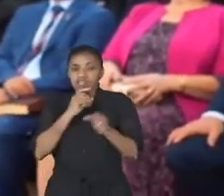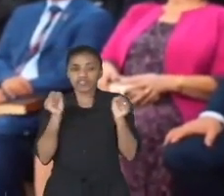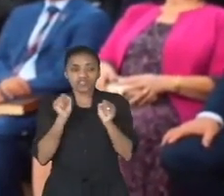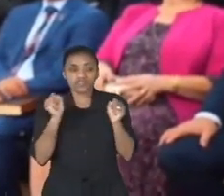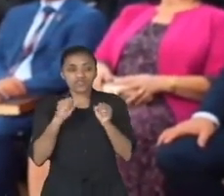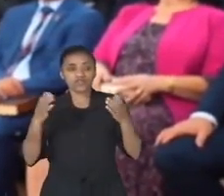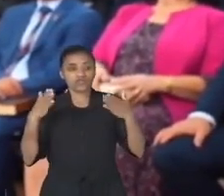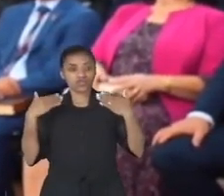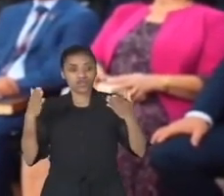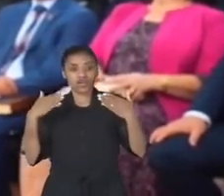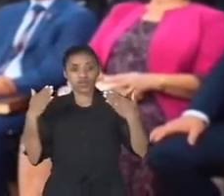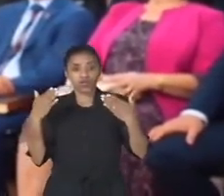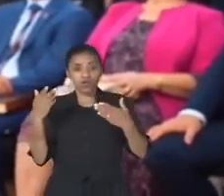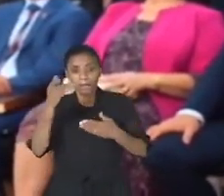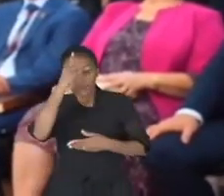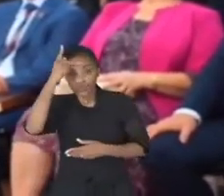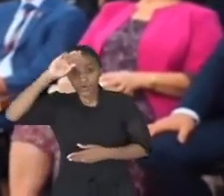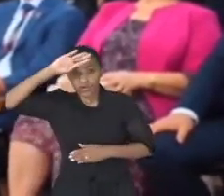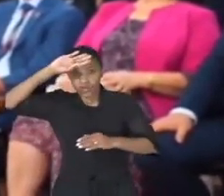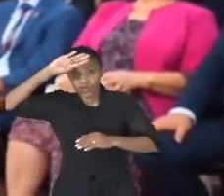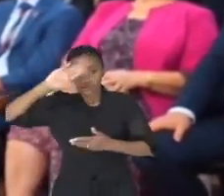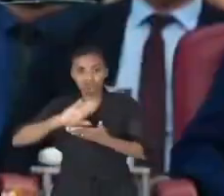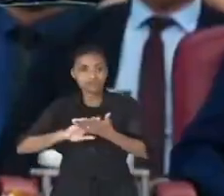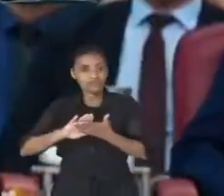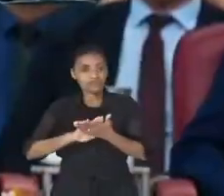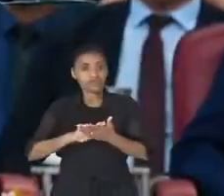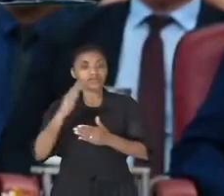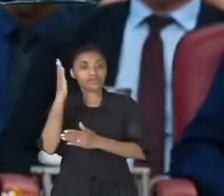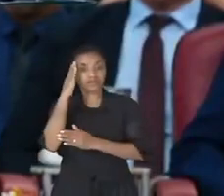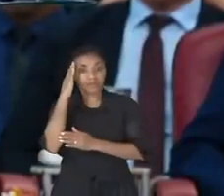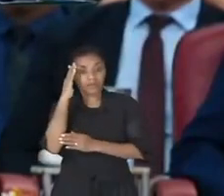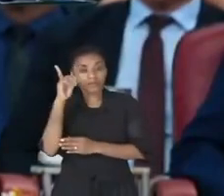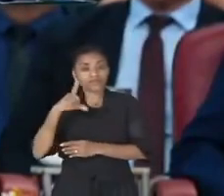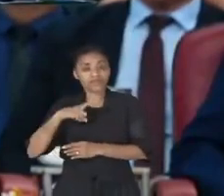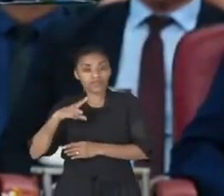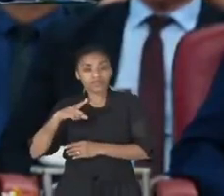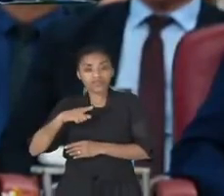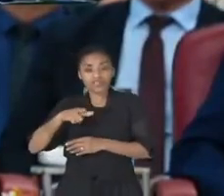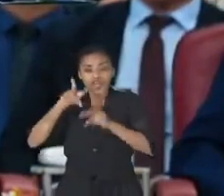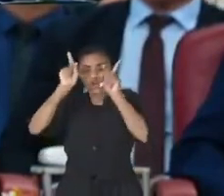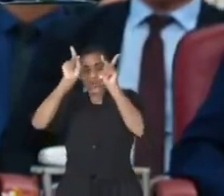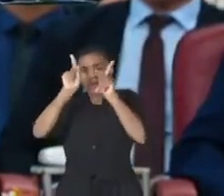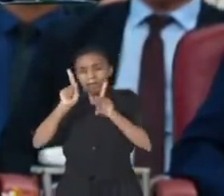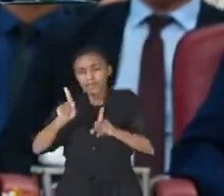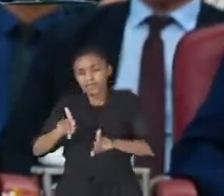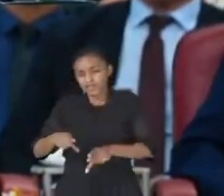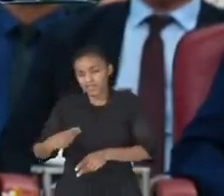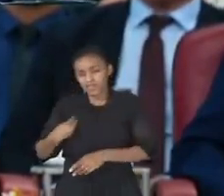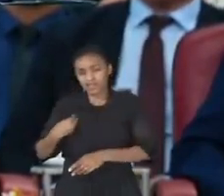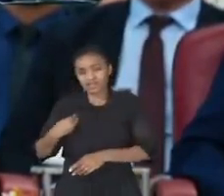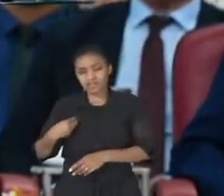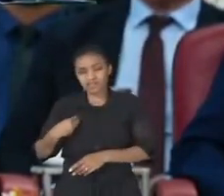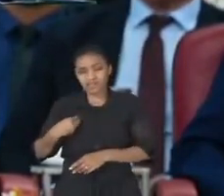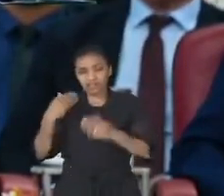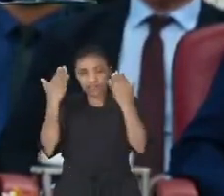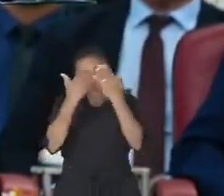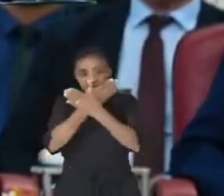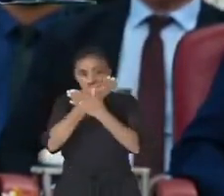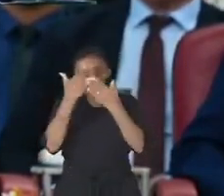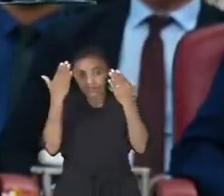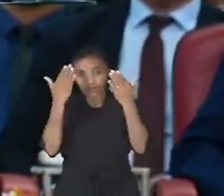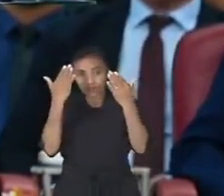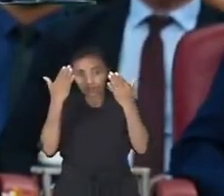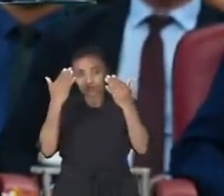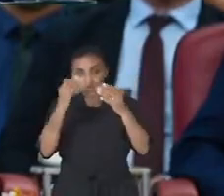calor. Não é arrepio de quem está com febre. É arrepio sabendo que tem uma presença invisível aqui dentro. E eu não sei se mais alguém